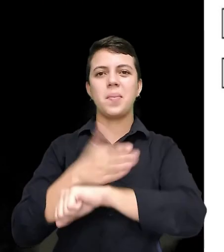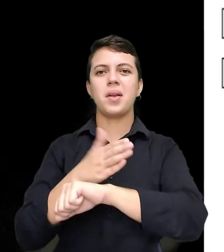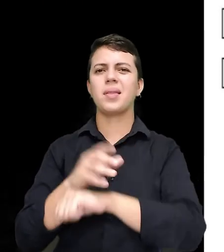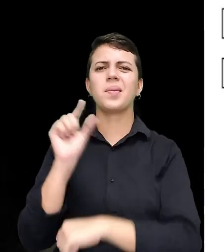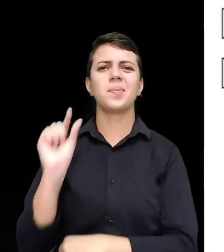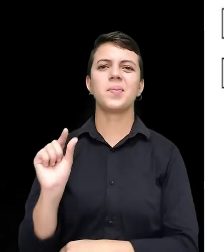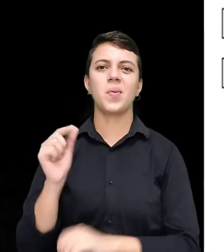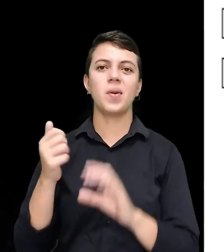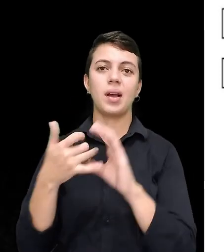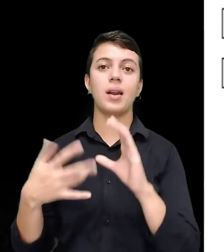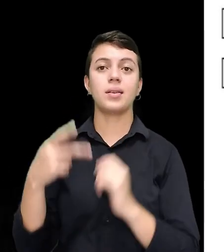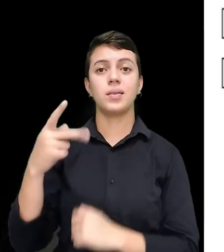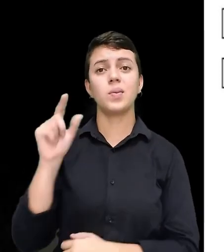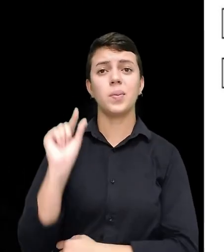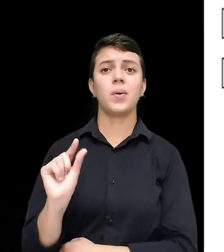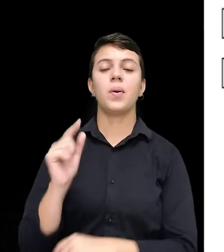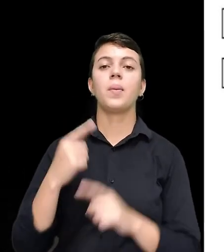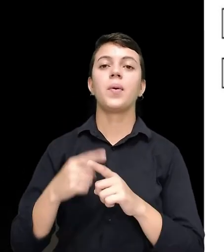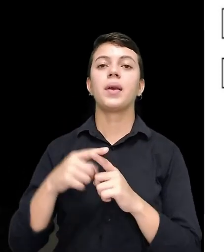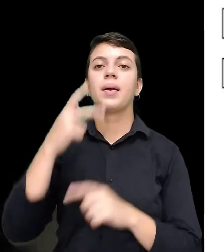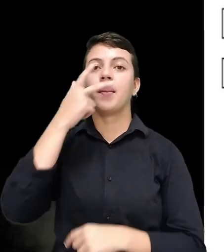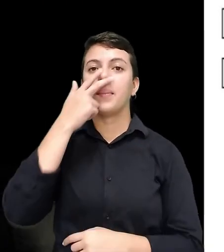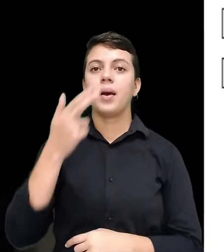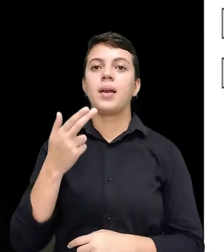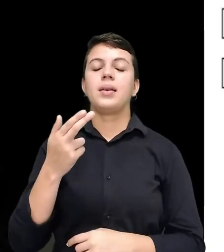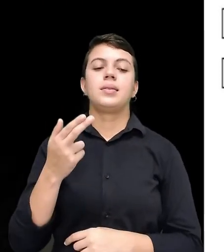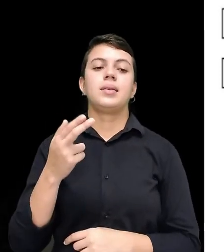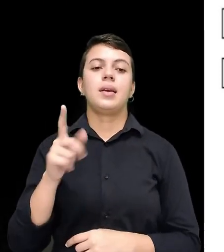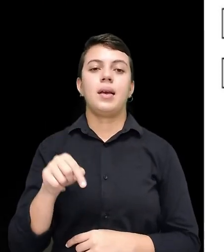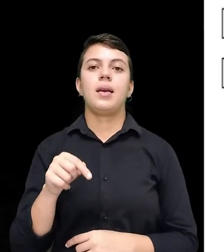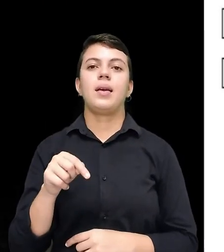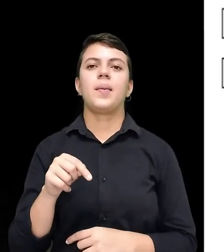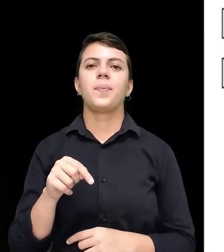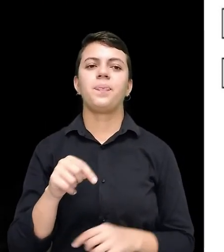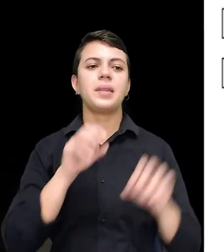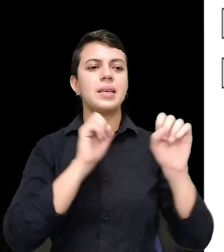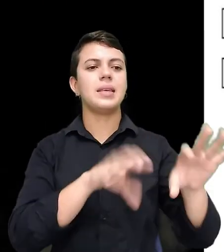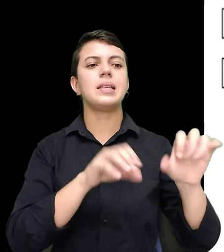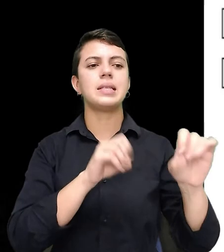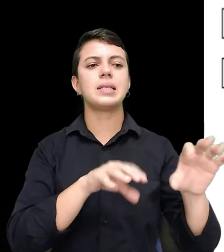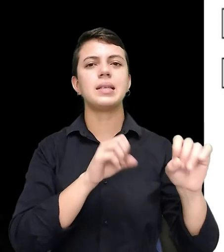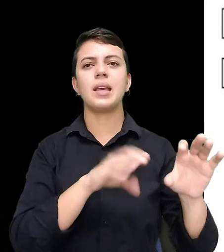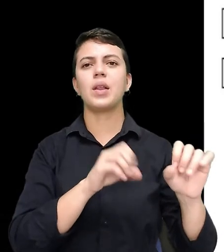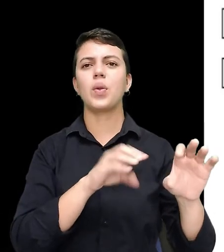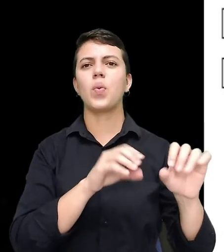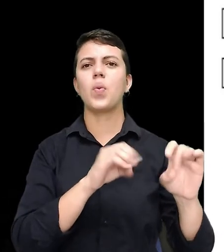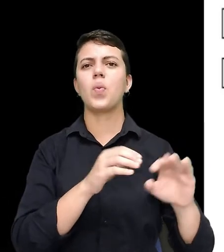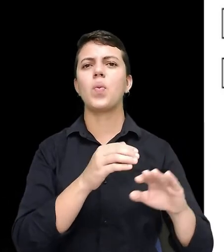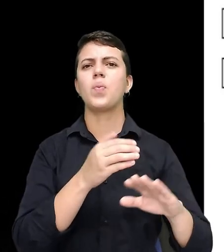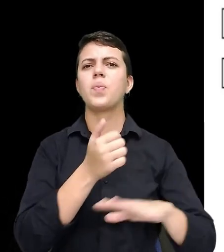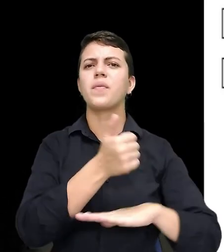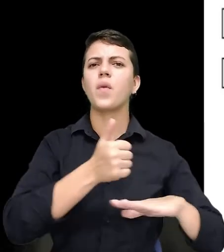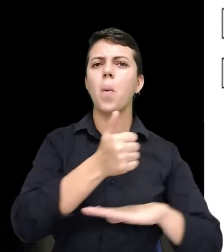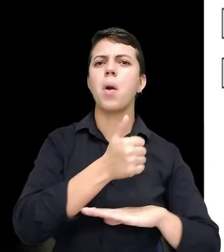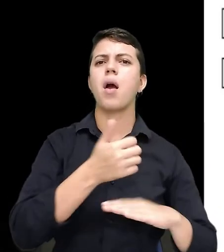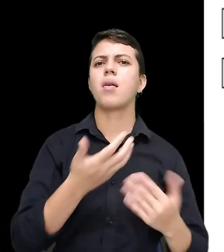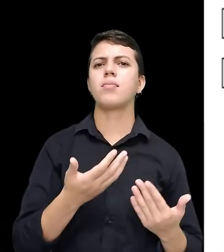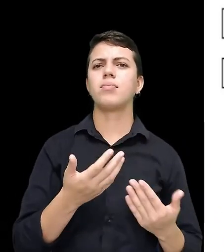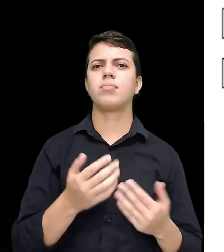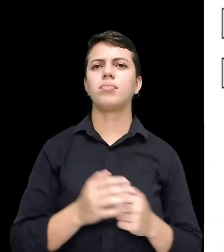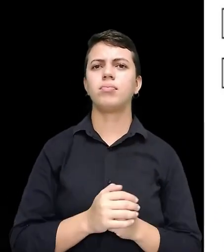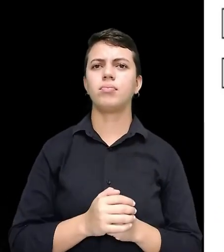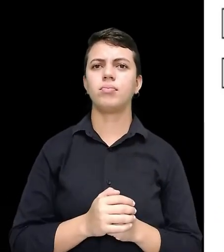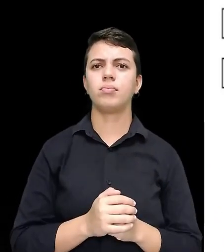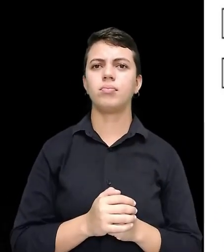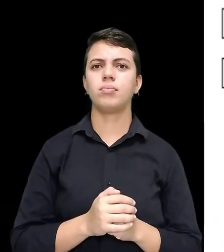suas características, porque dá ênfase a uma aprendizagem também informal. Ou seja, no sentido não